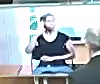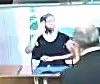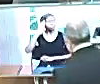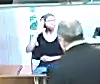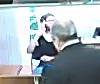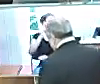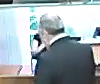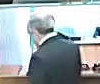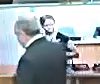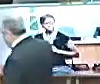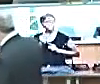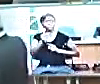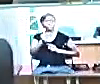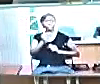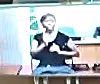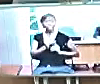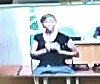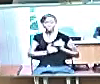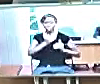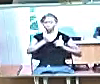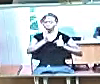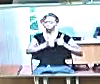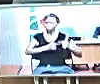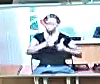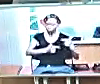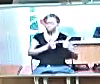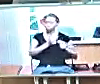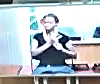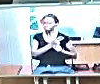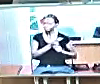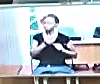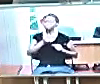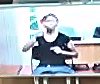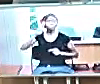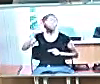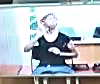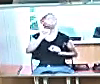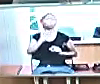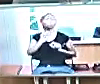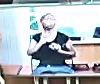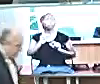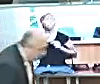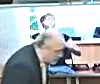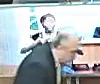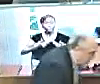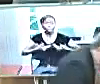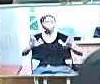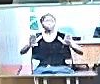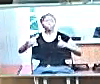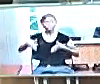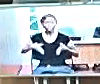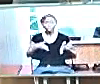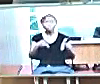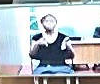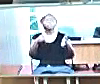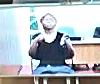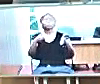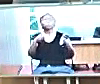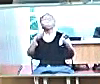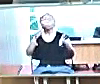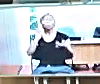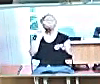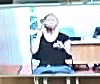êxito desse processo foi abrir caminho para que os governos